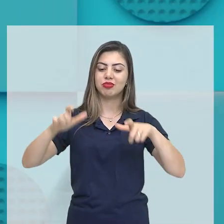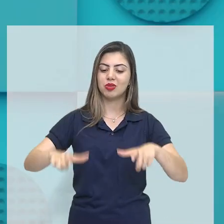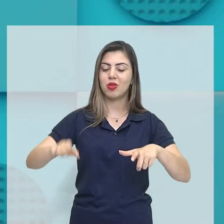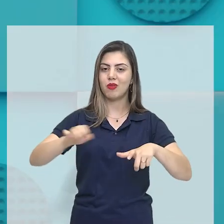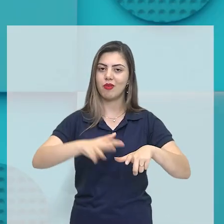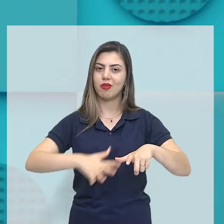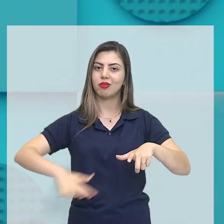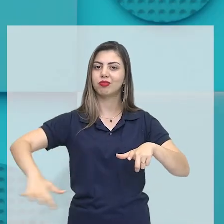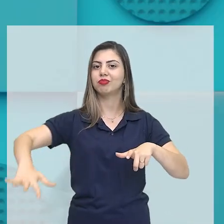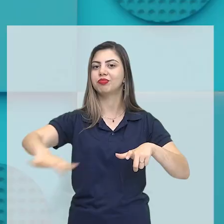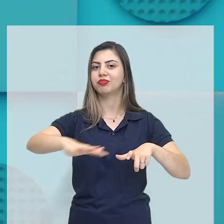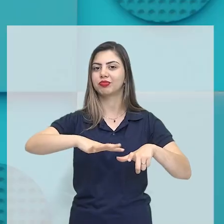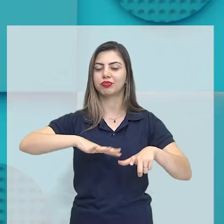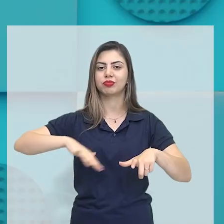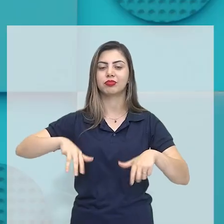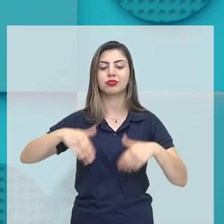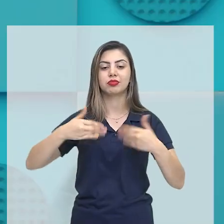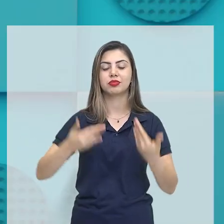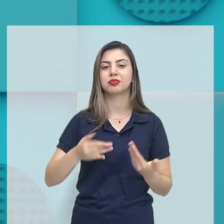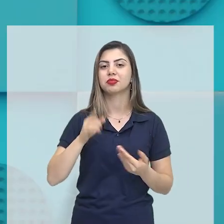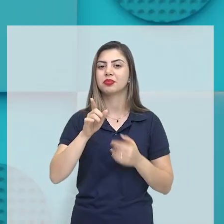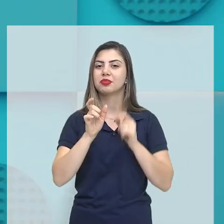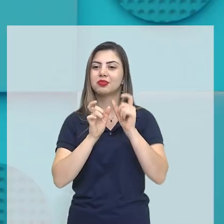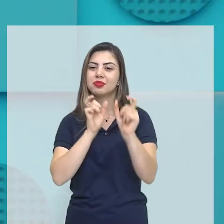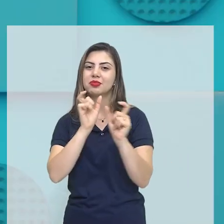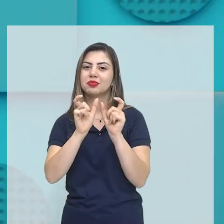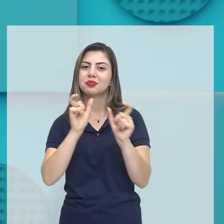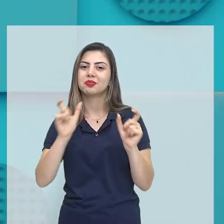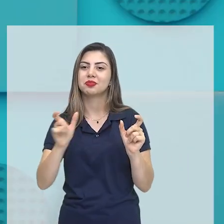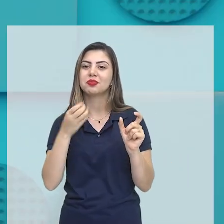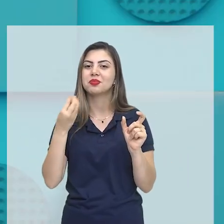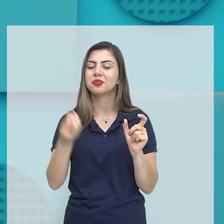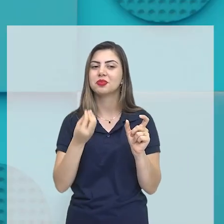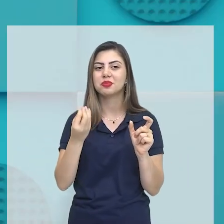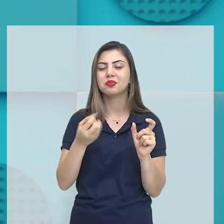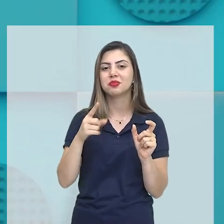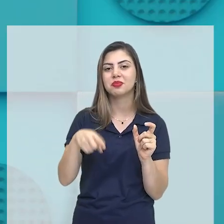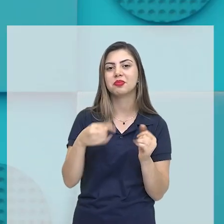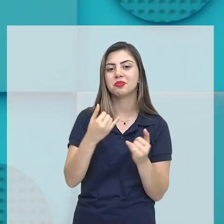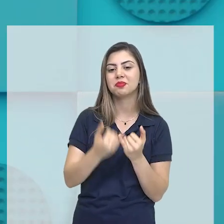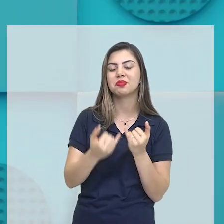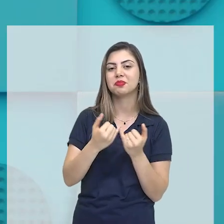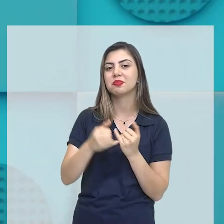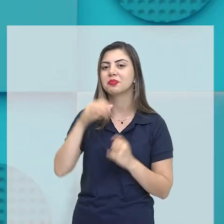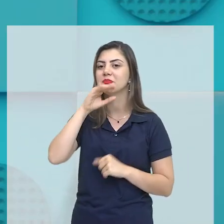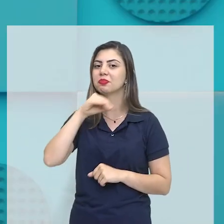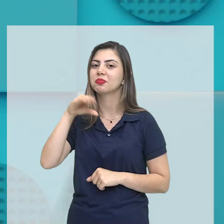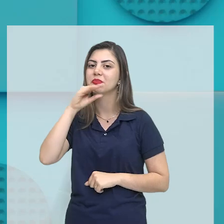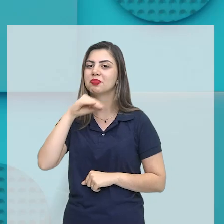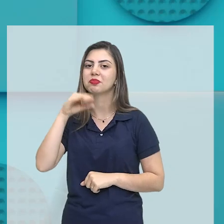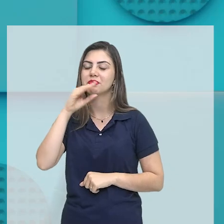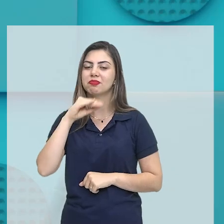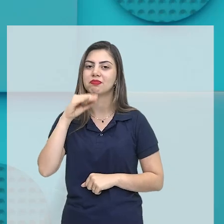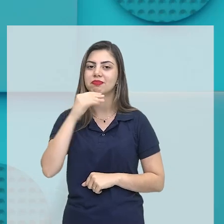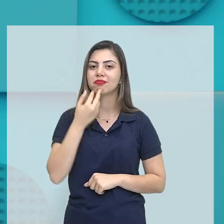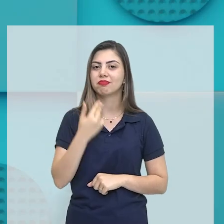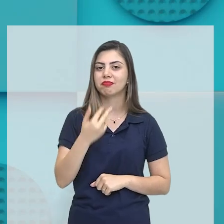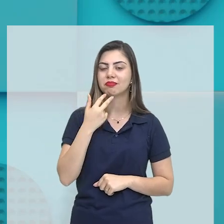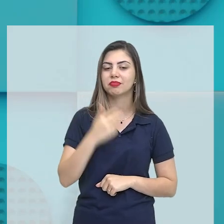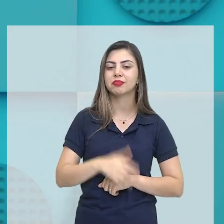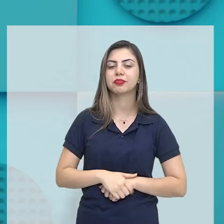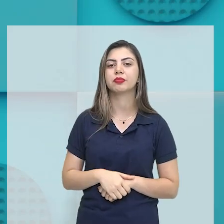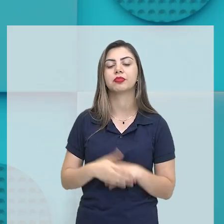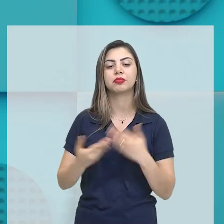região, né? E que essas palavras elas se aproximam da modalidade oral da língua. Ou seja,